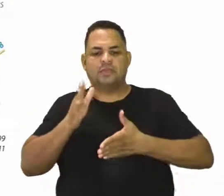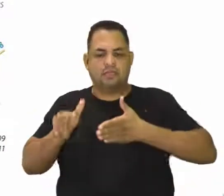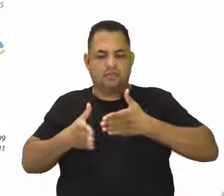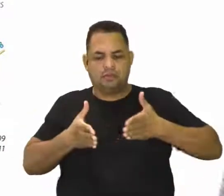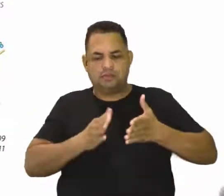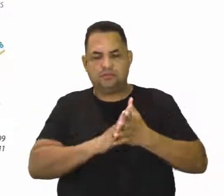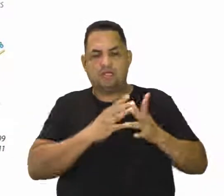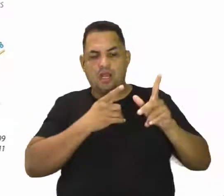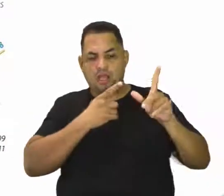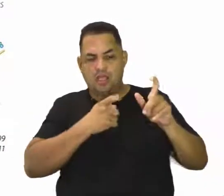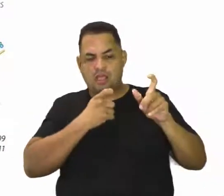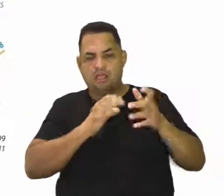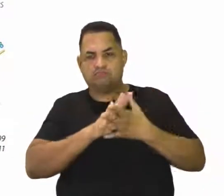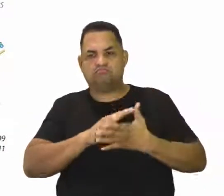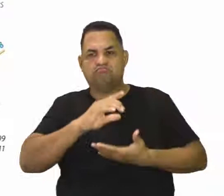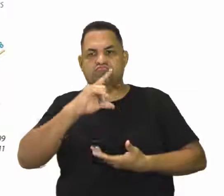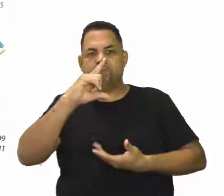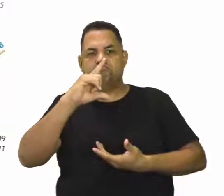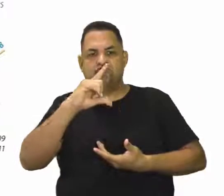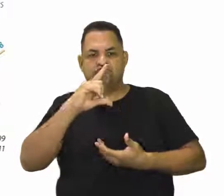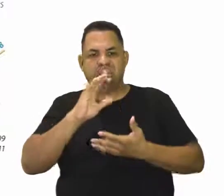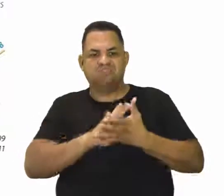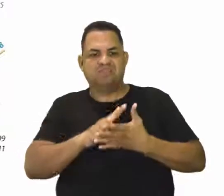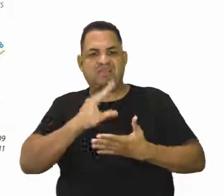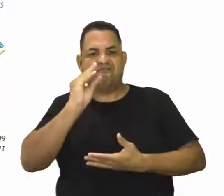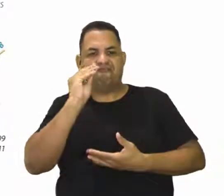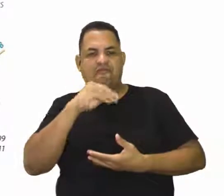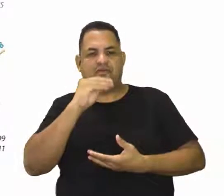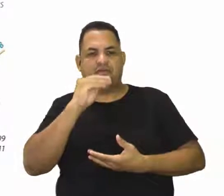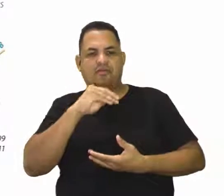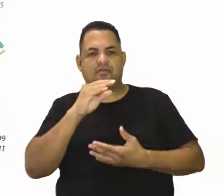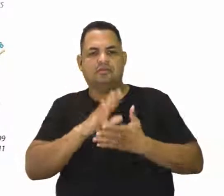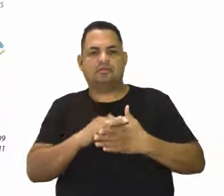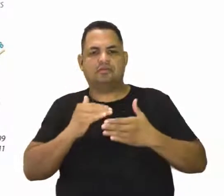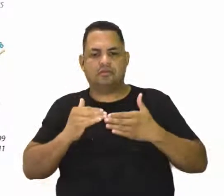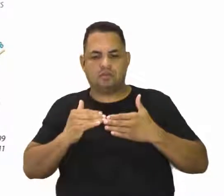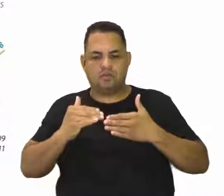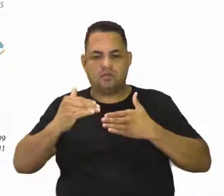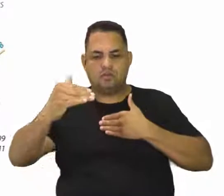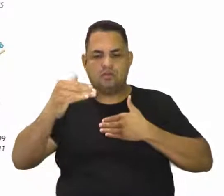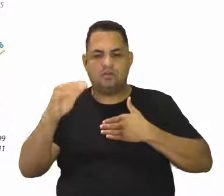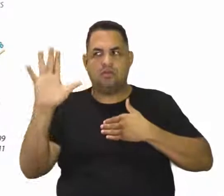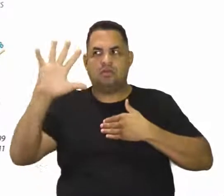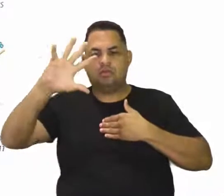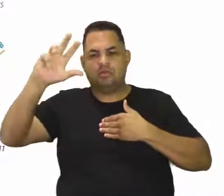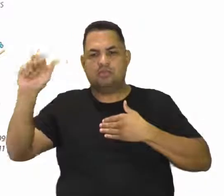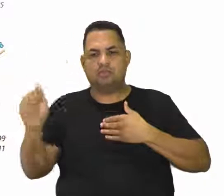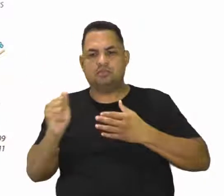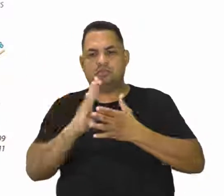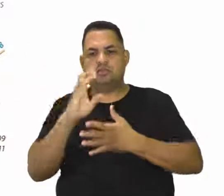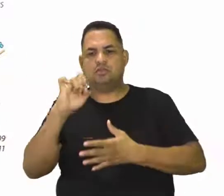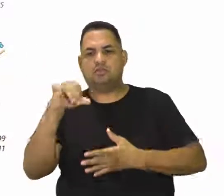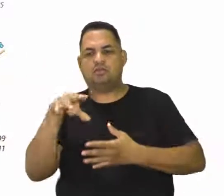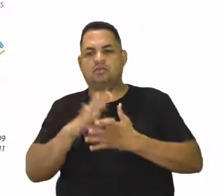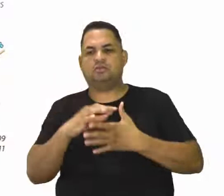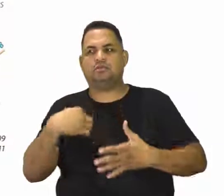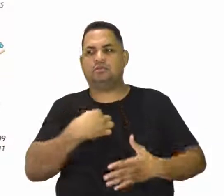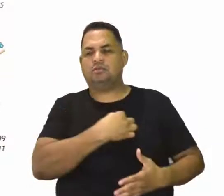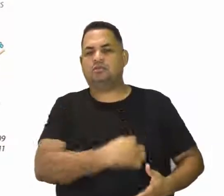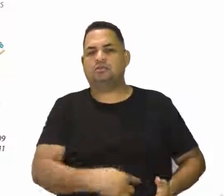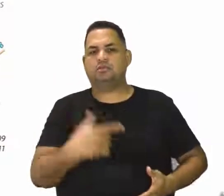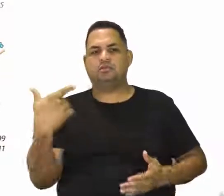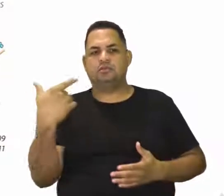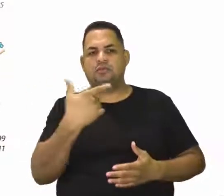bélica Estava bastante defasada o avanço da asa do oriente se ocupou o segundo